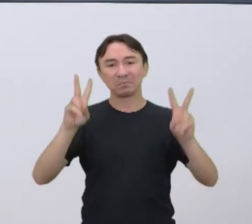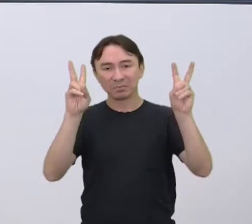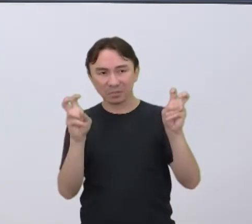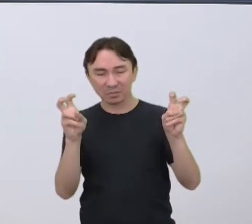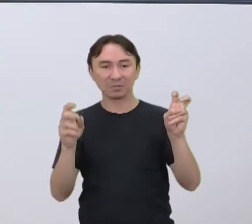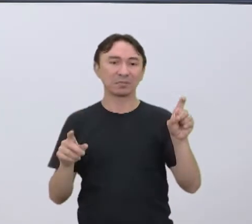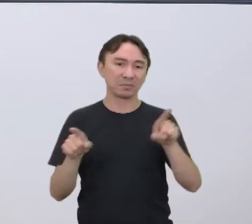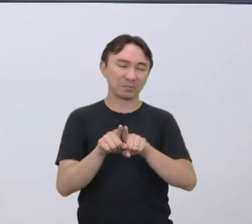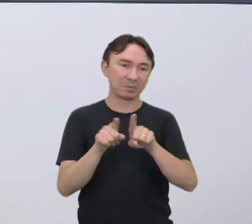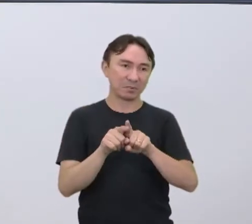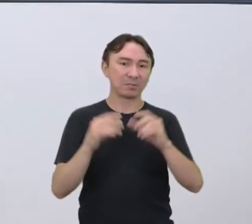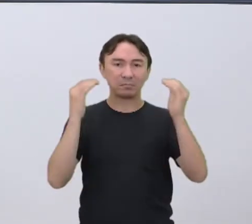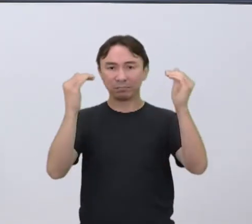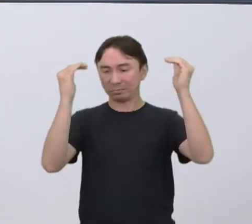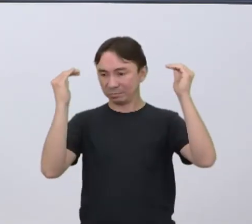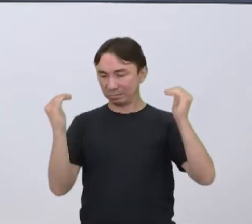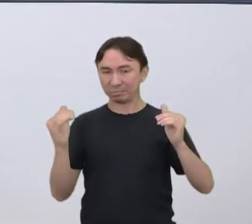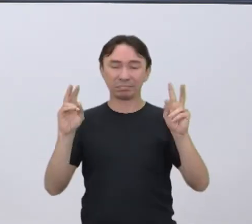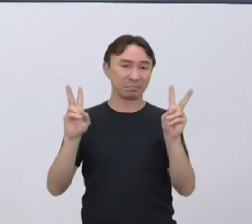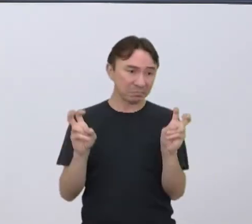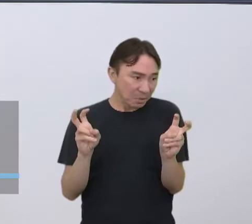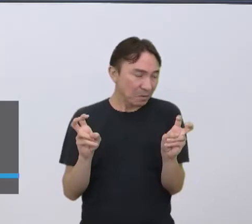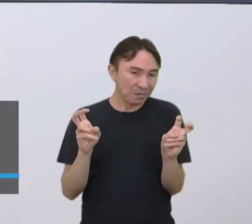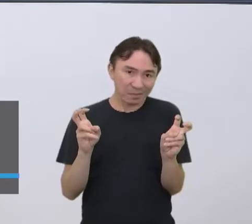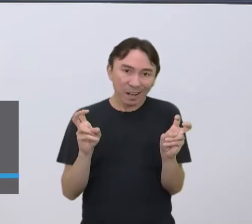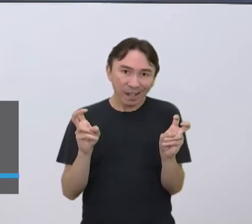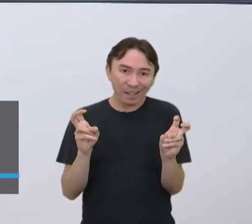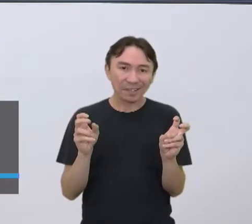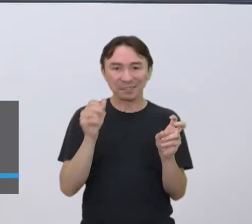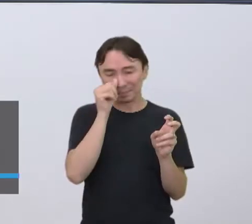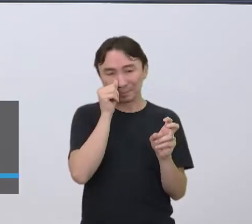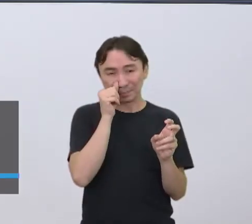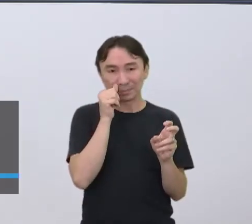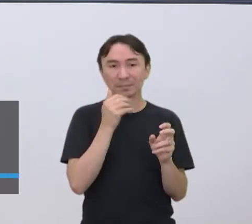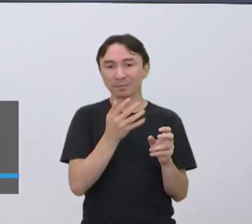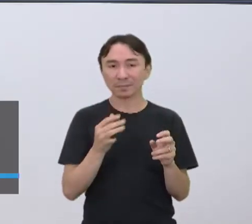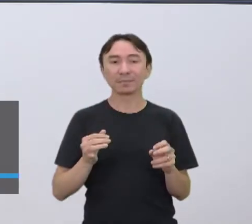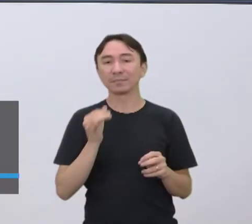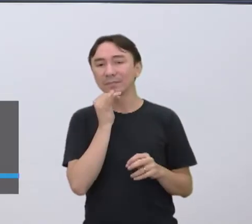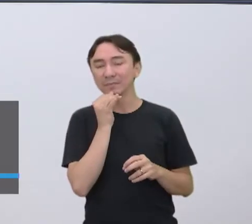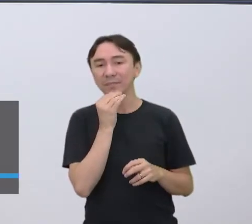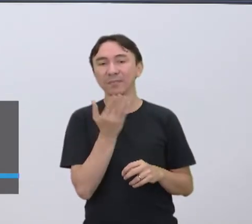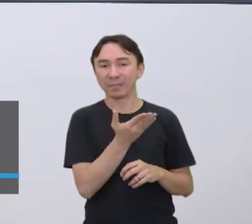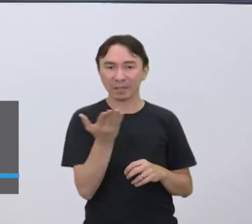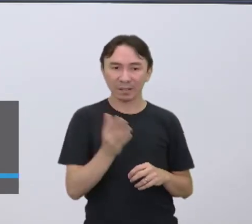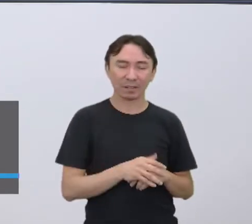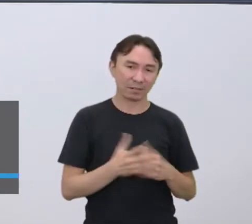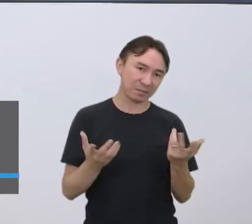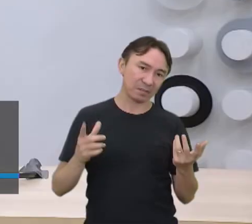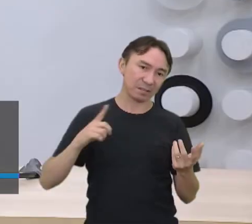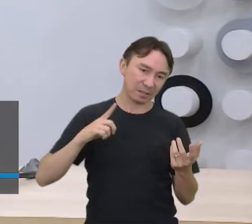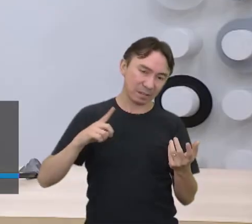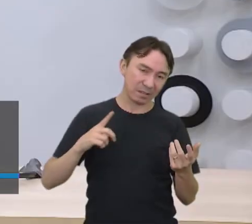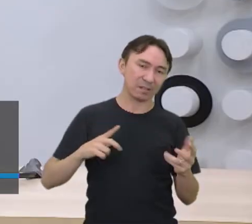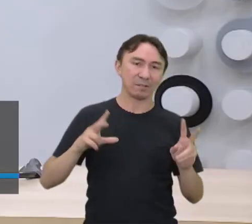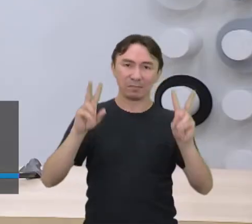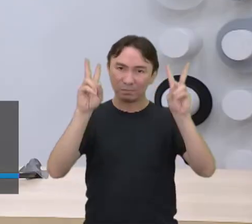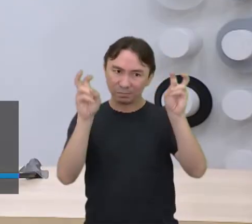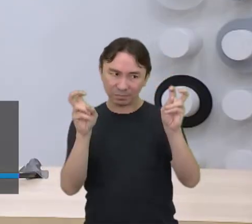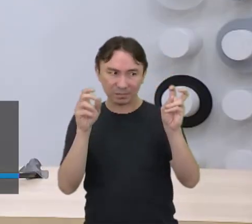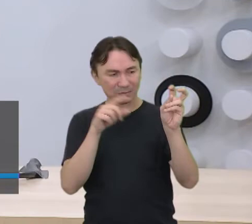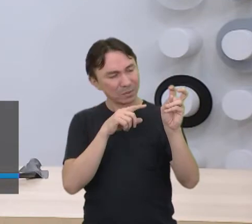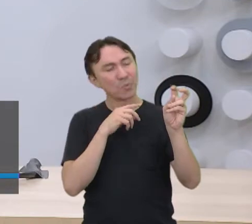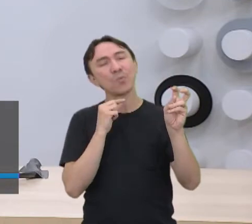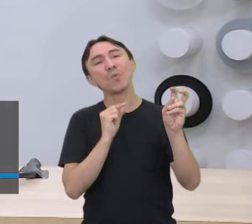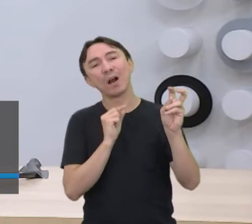subtítulo, né? E assim, é sempre muito importante a pessoa que vai preencher esse formulário, ela entender do que se trata. Sim, eu acho que é uma boa descrição, sem um